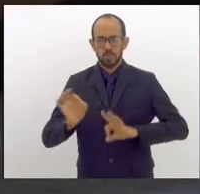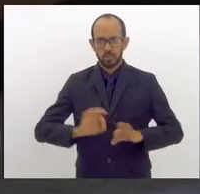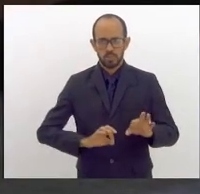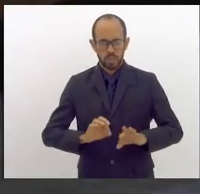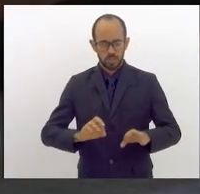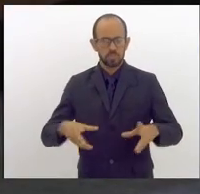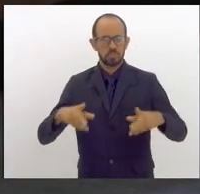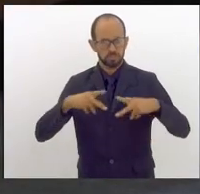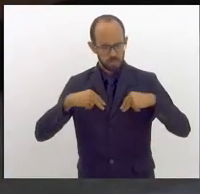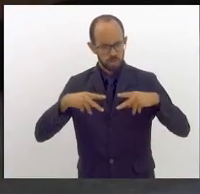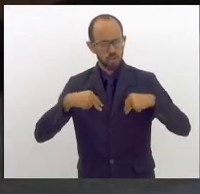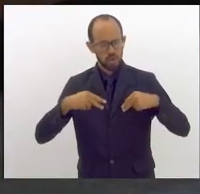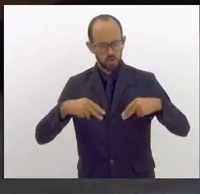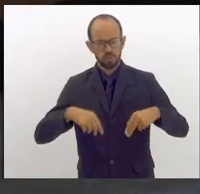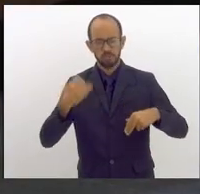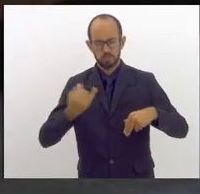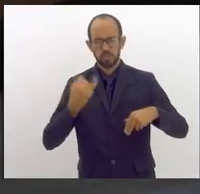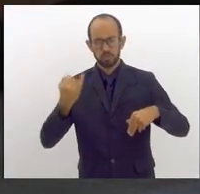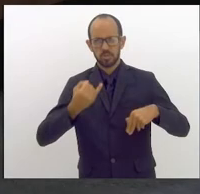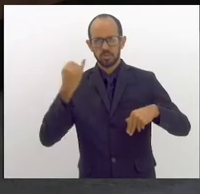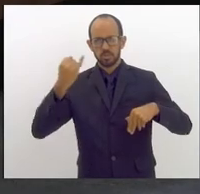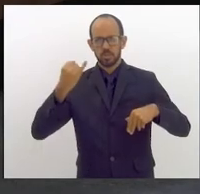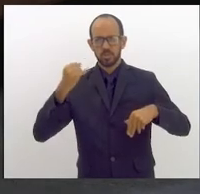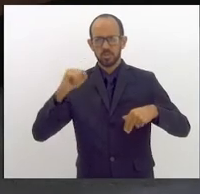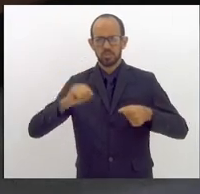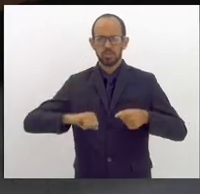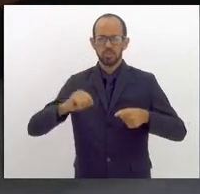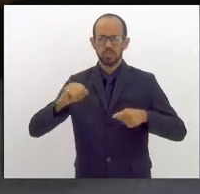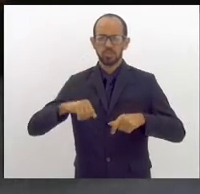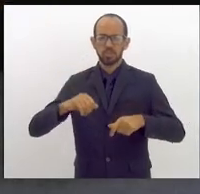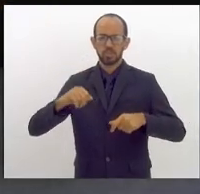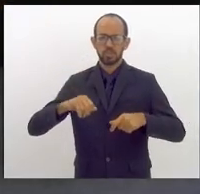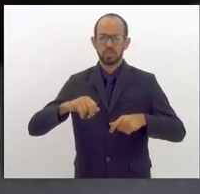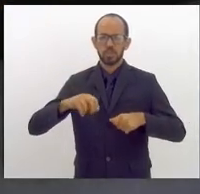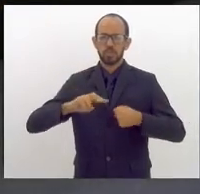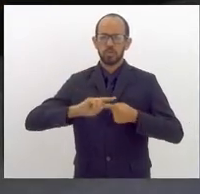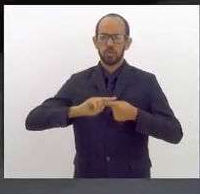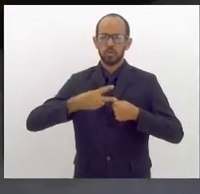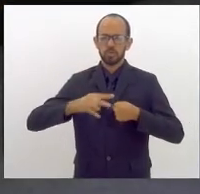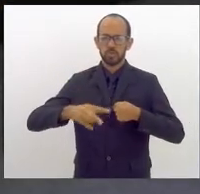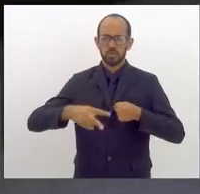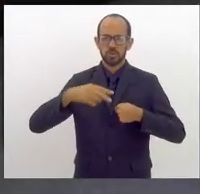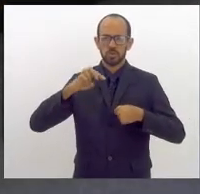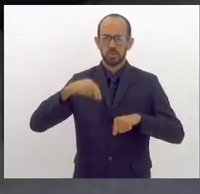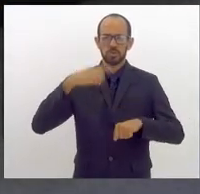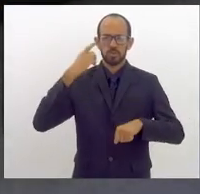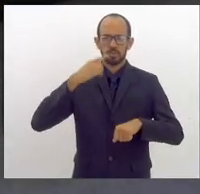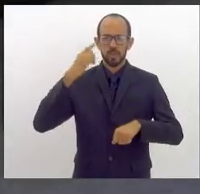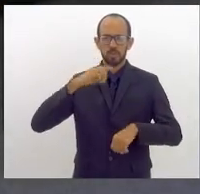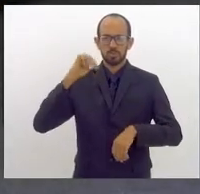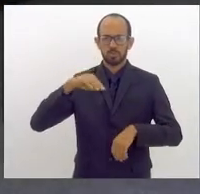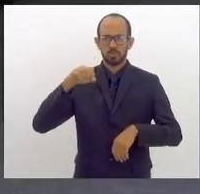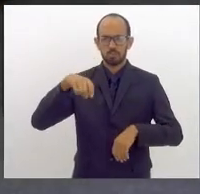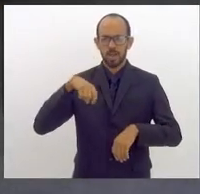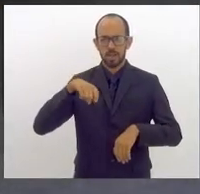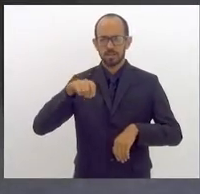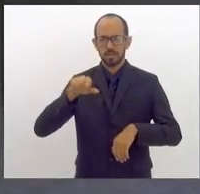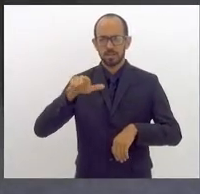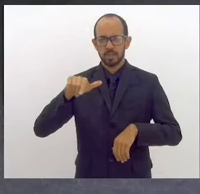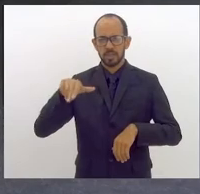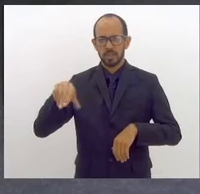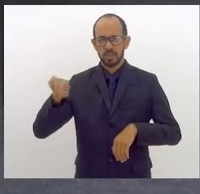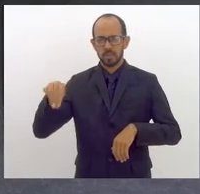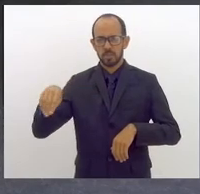meritório é herdeiro né de um projeto aqui do deputado Max Lemos e também uma outra matéria de autoria